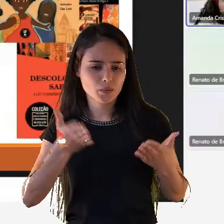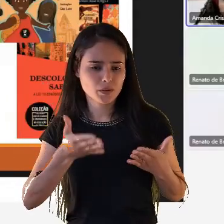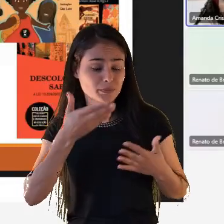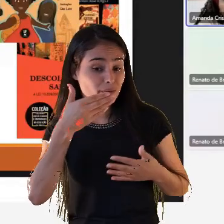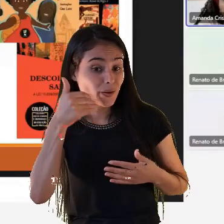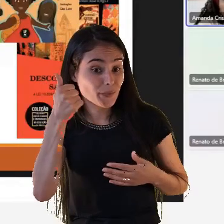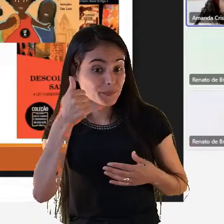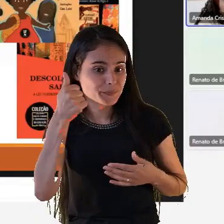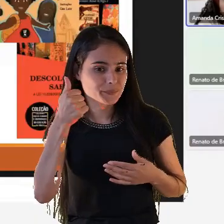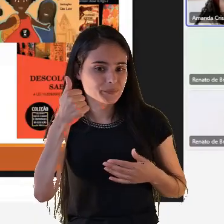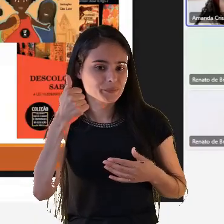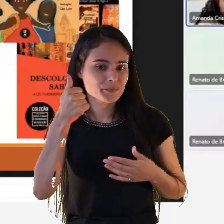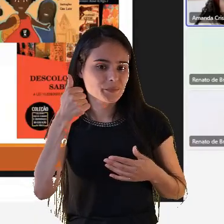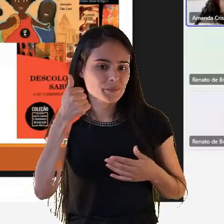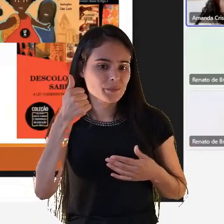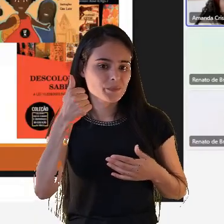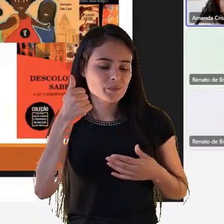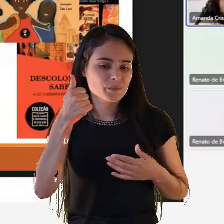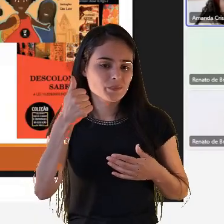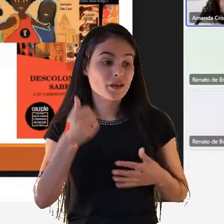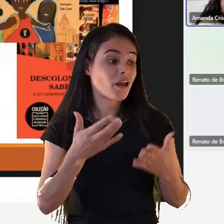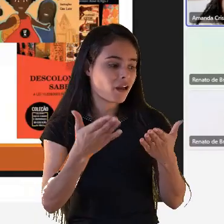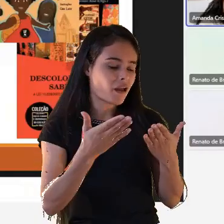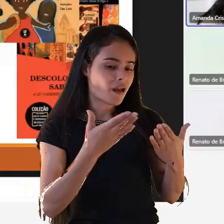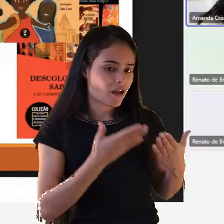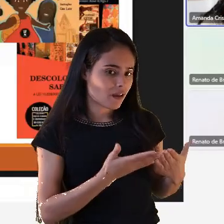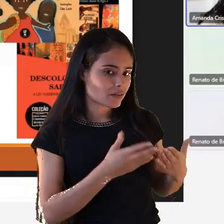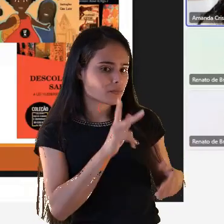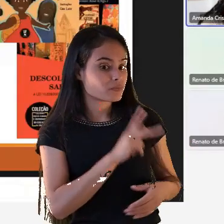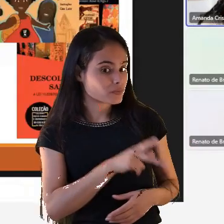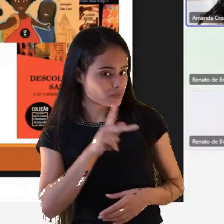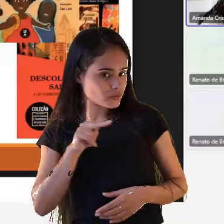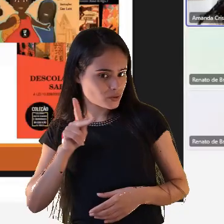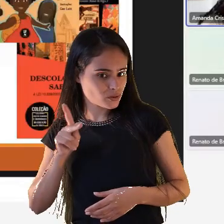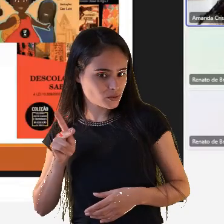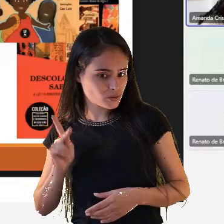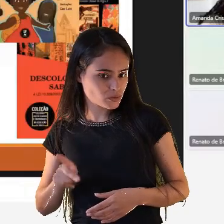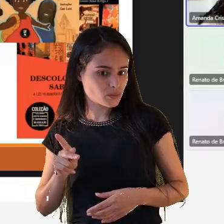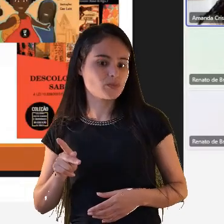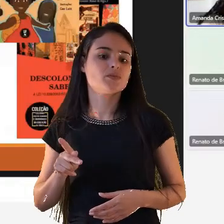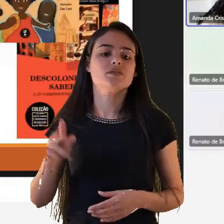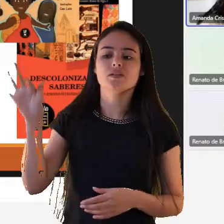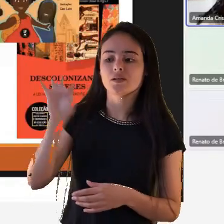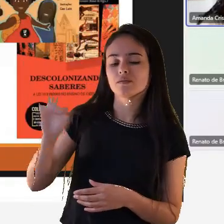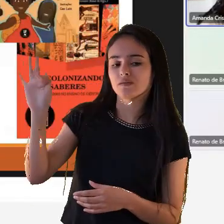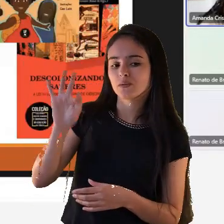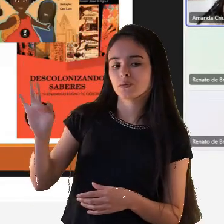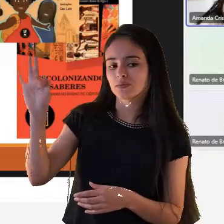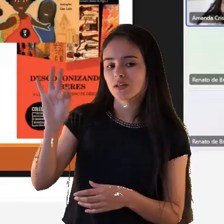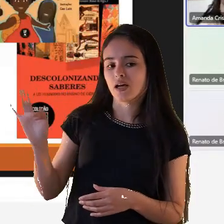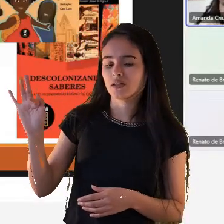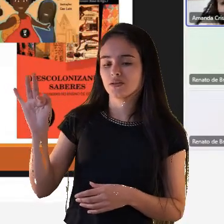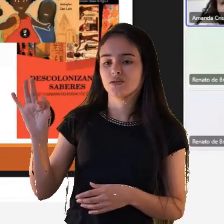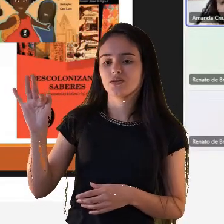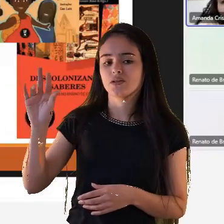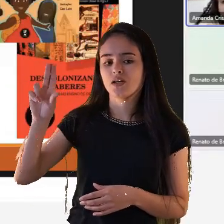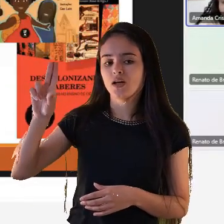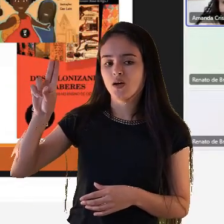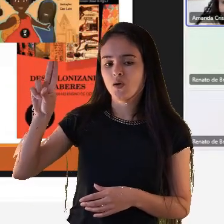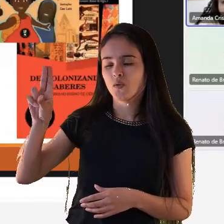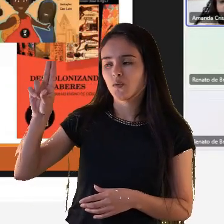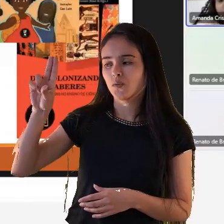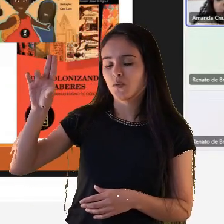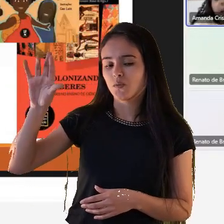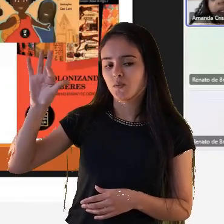ela é hoje, né, professora da UFBA, da área de Química, também pedagoga, e ela construiu